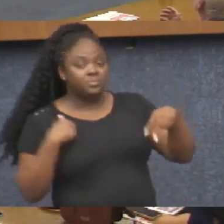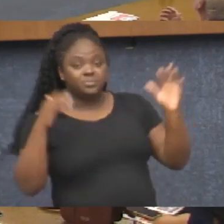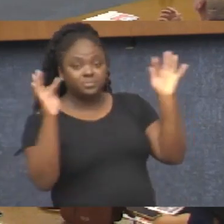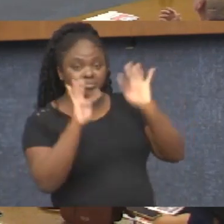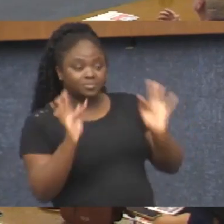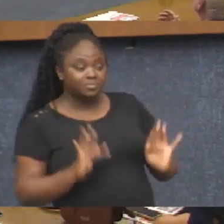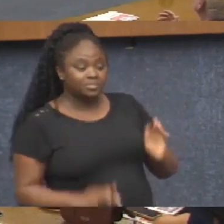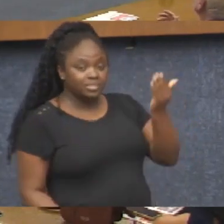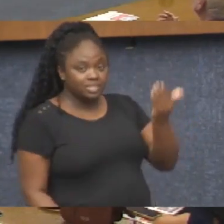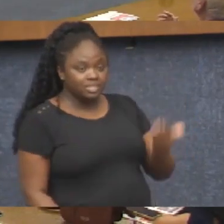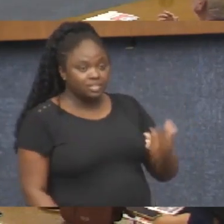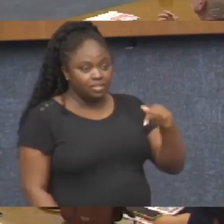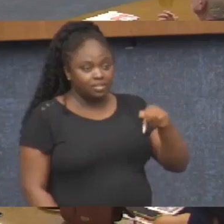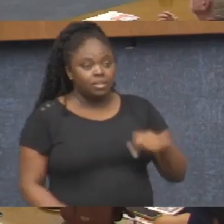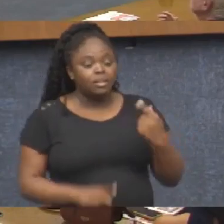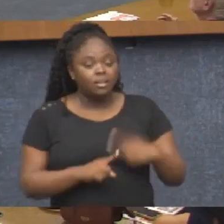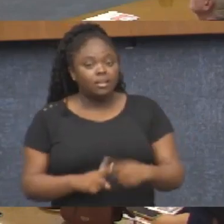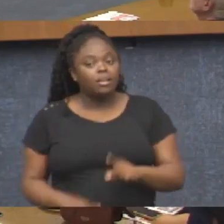gente, porque a Clarissa